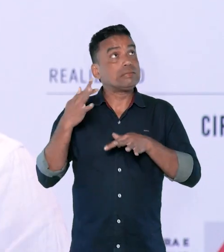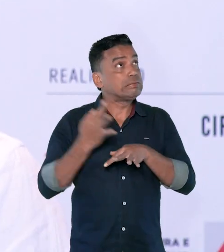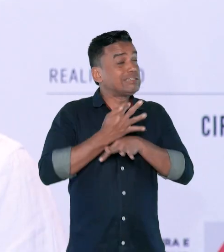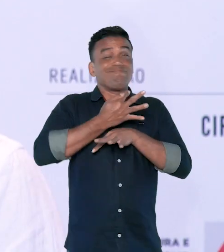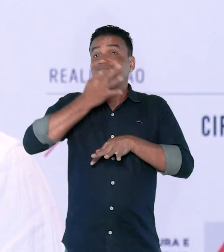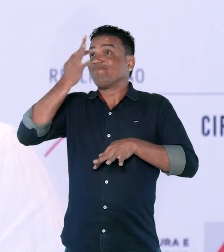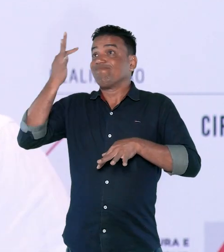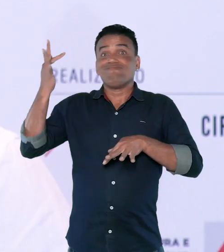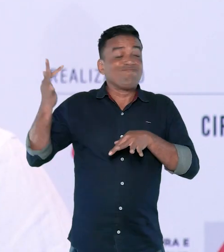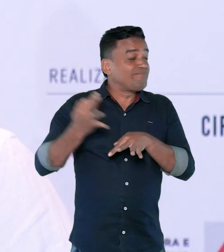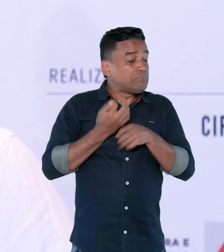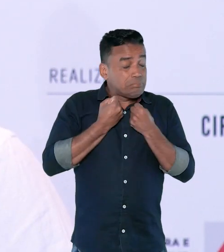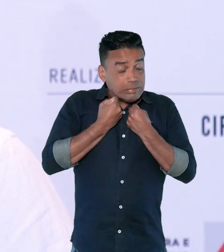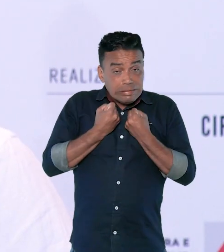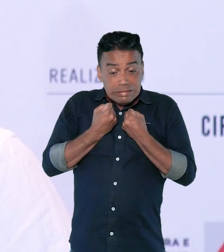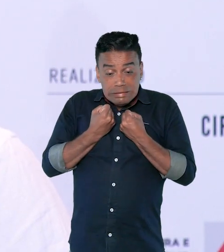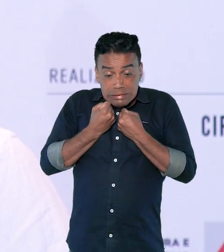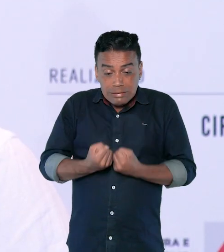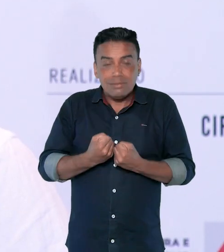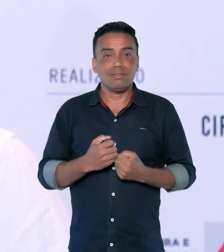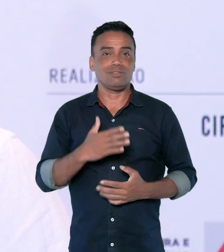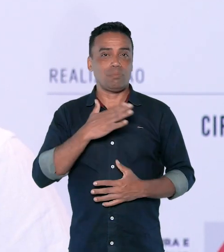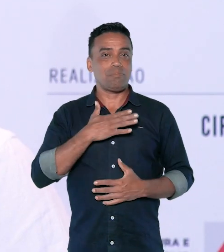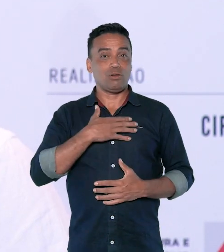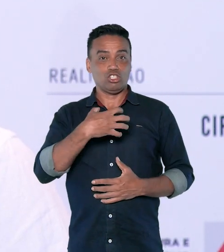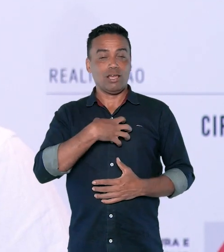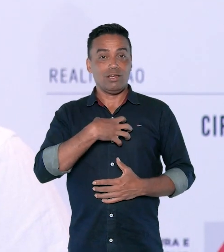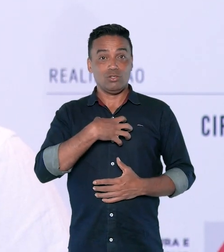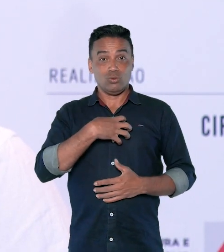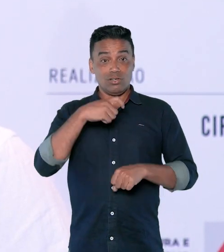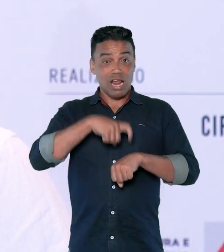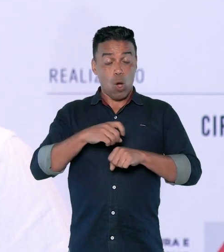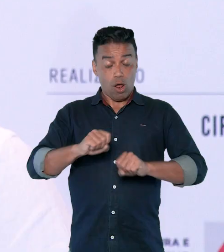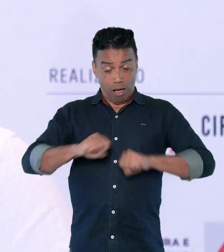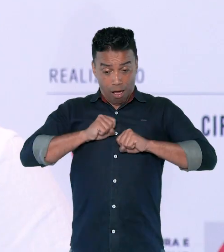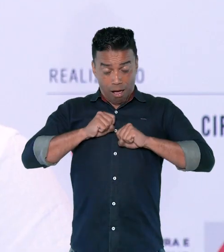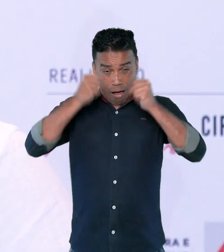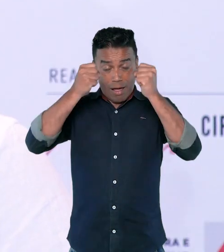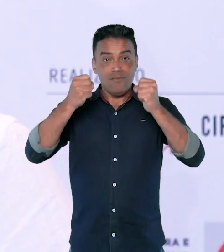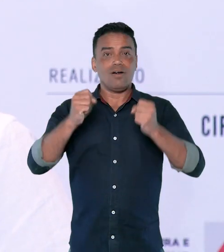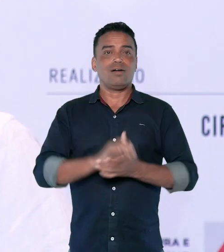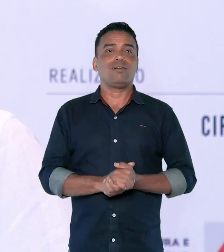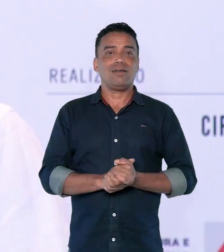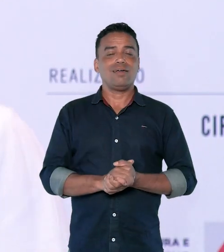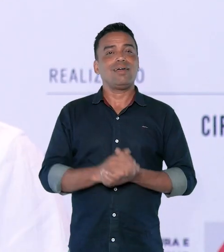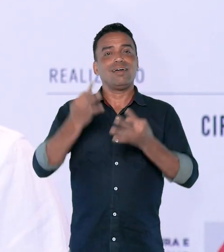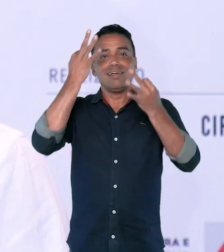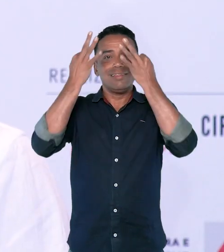intensa, tensa. E o meu modo de lidar com a raiva é terapia já há 20 anos.